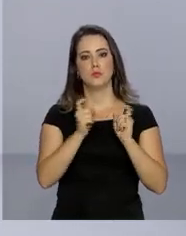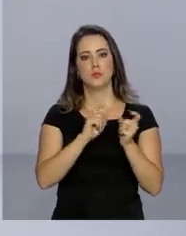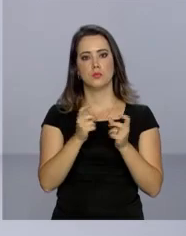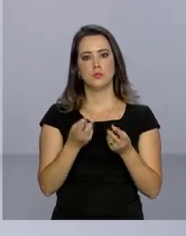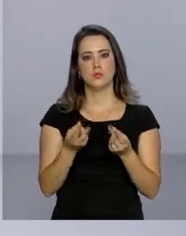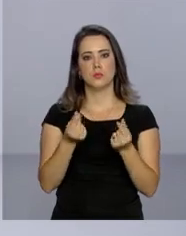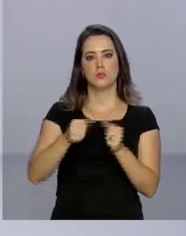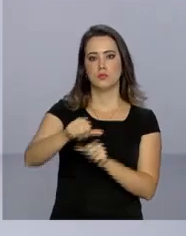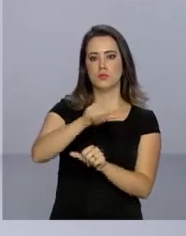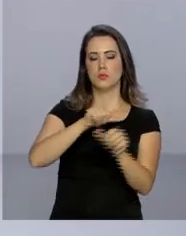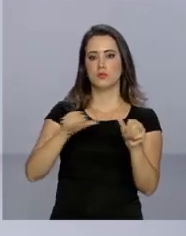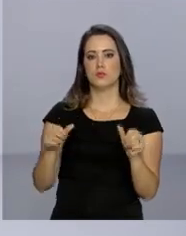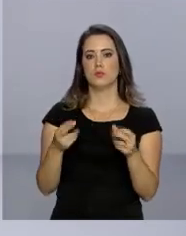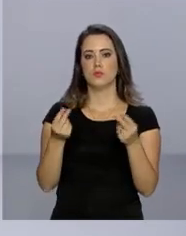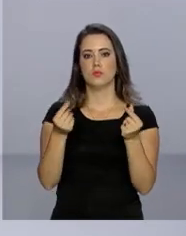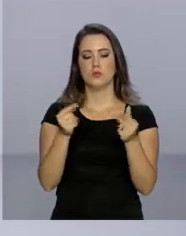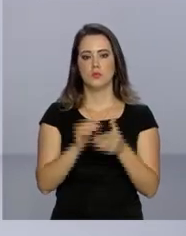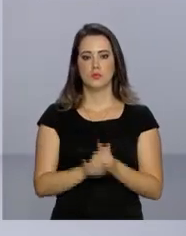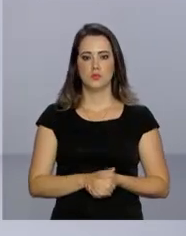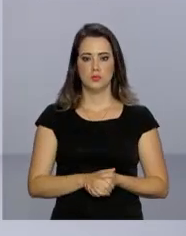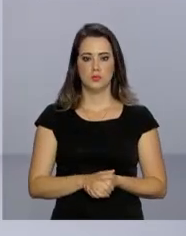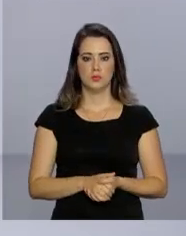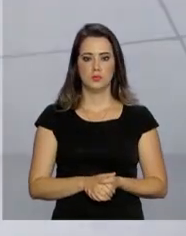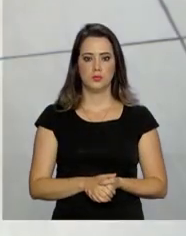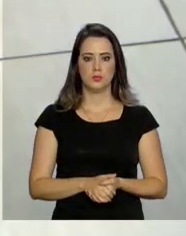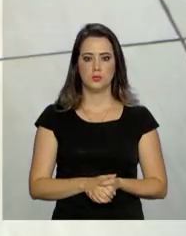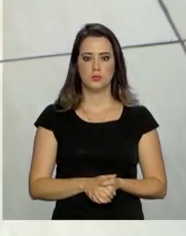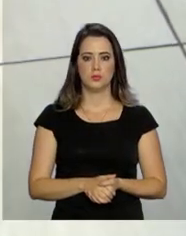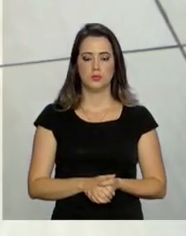ea transferência dos recursos